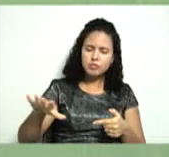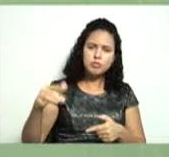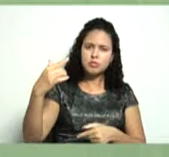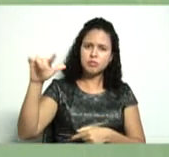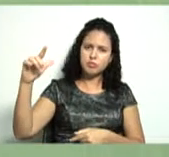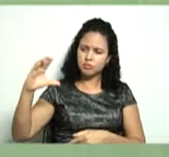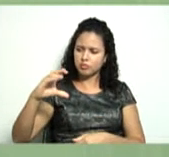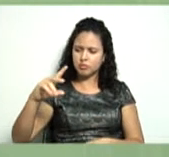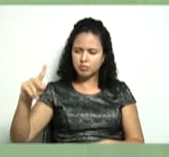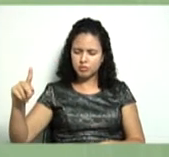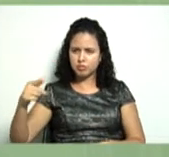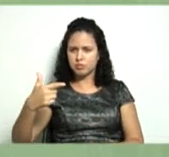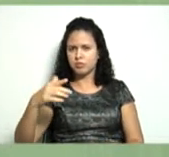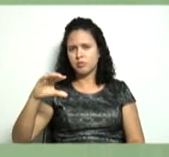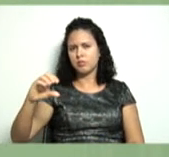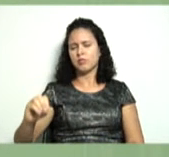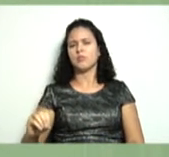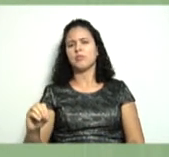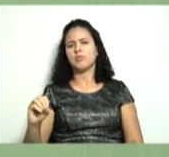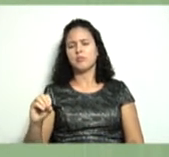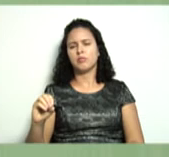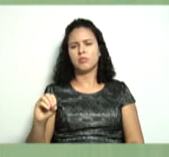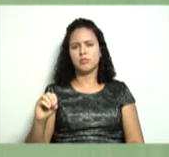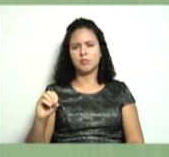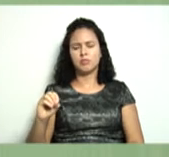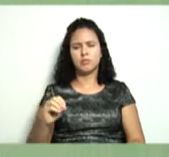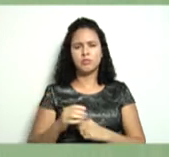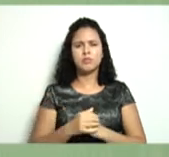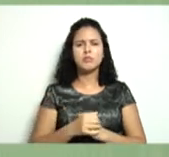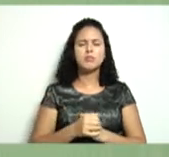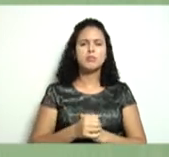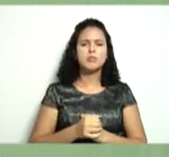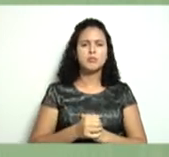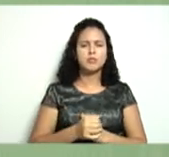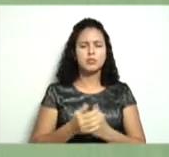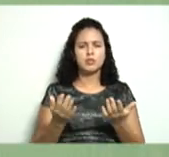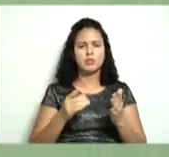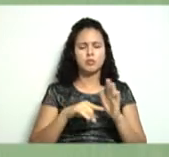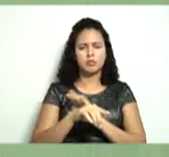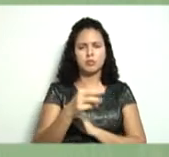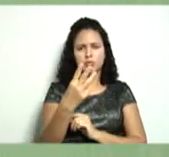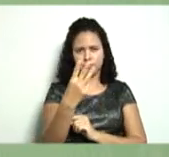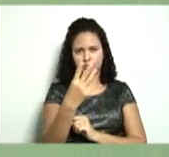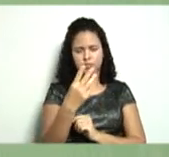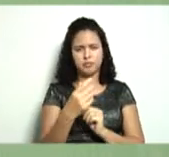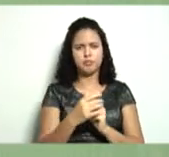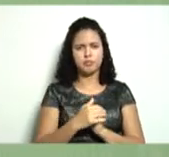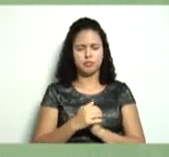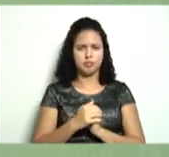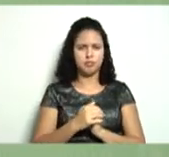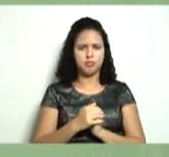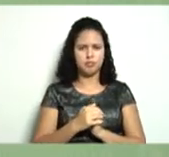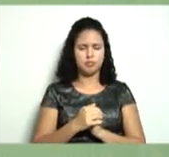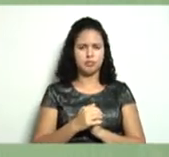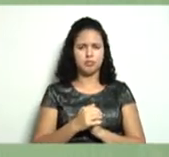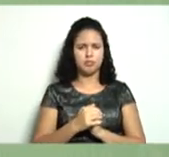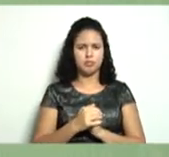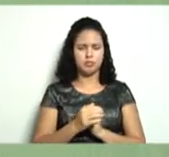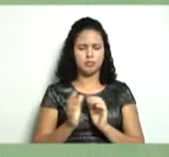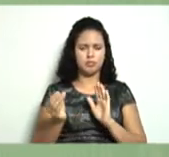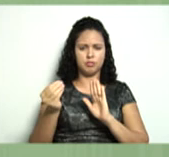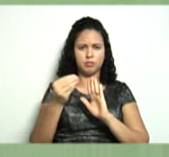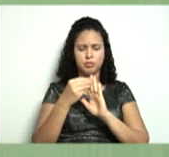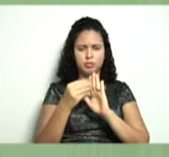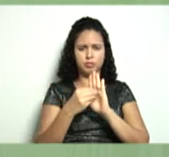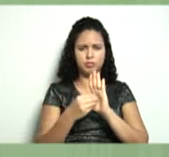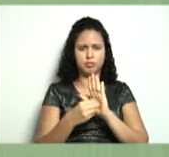demais ramos de sociedades cooperativas. Agora vamos à número 3. A número 3 era para completar